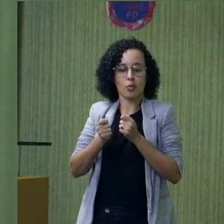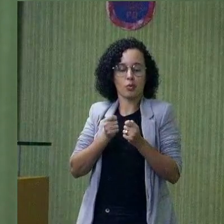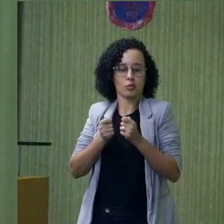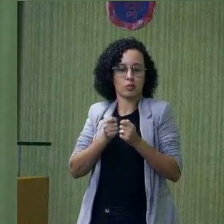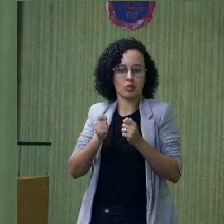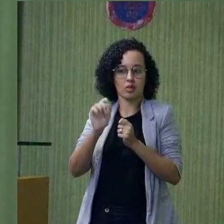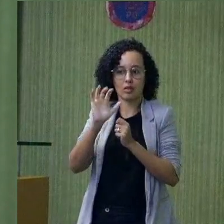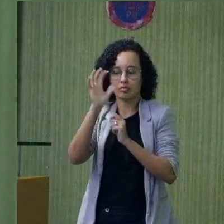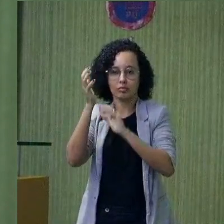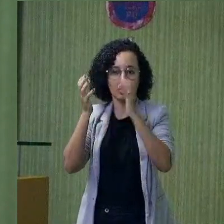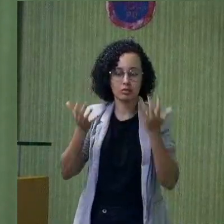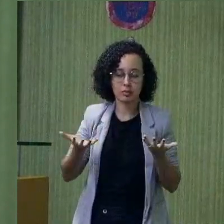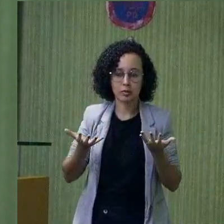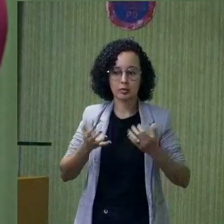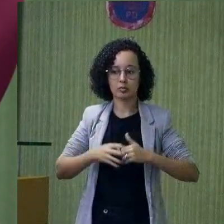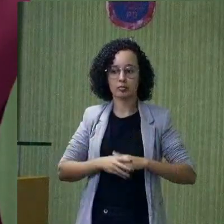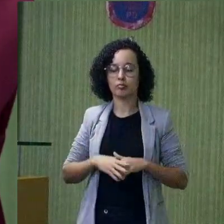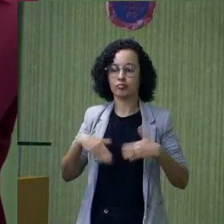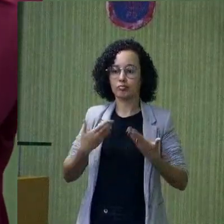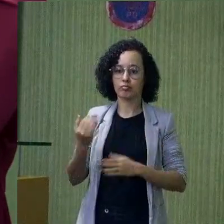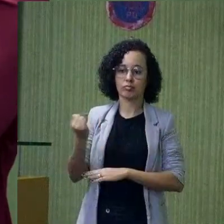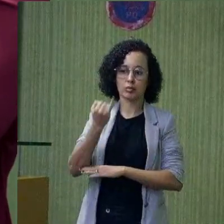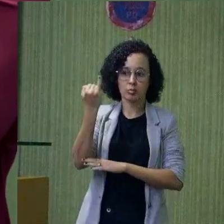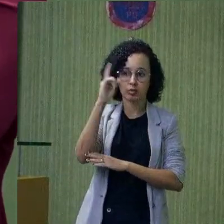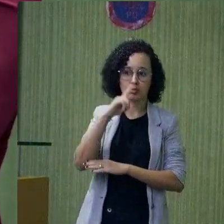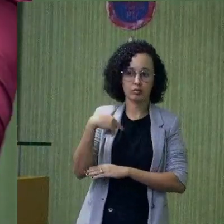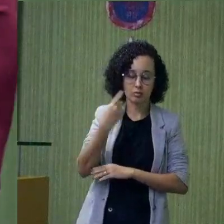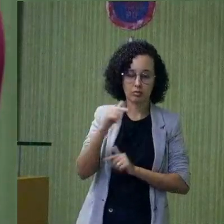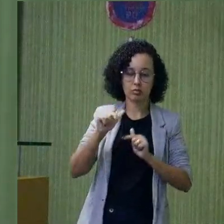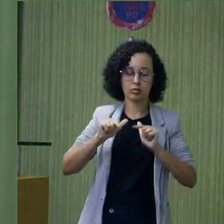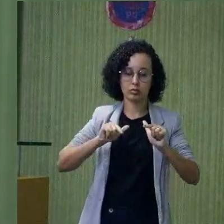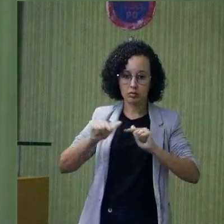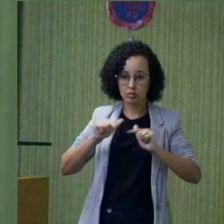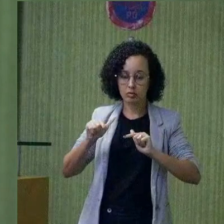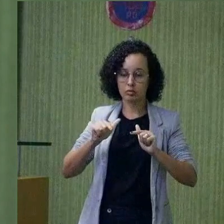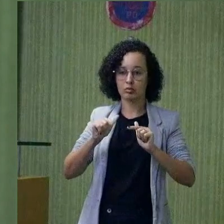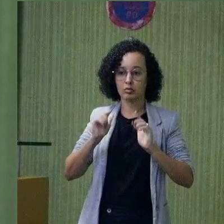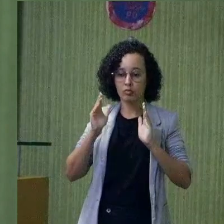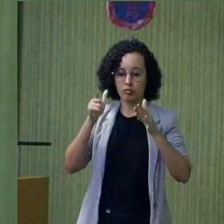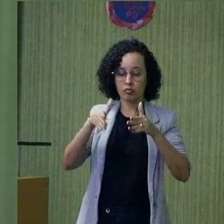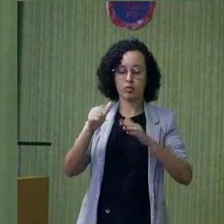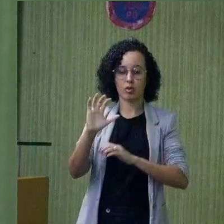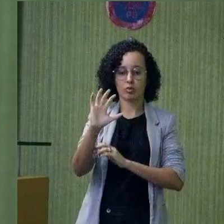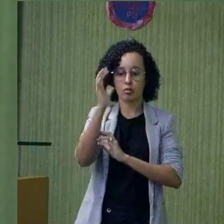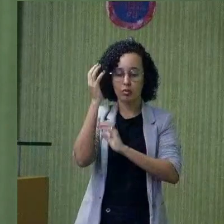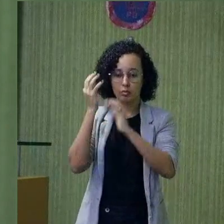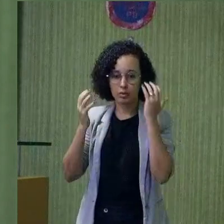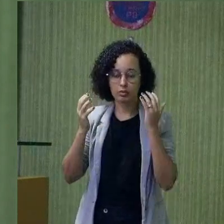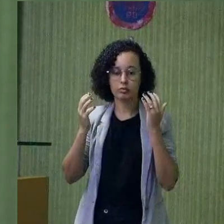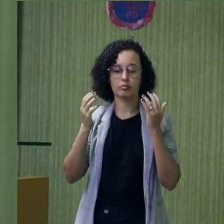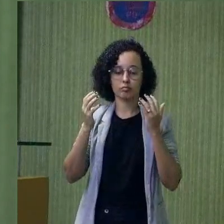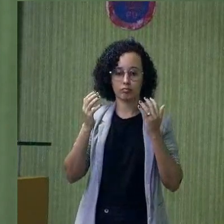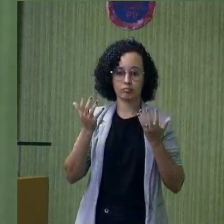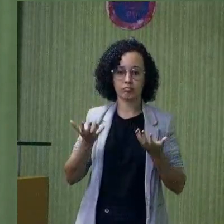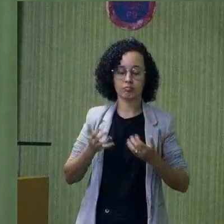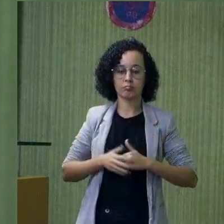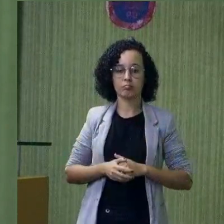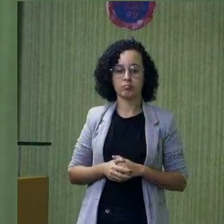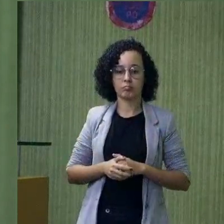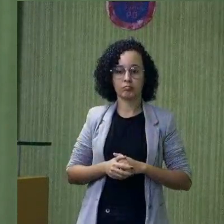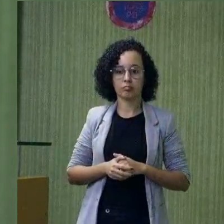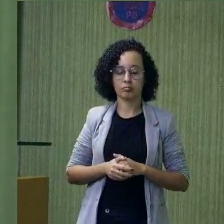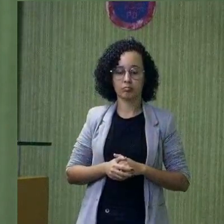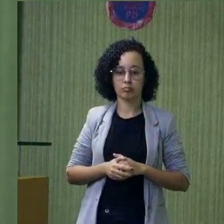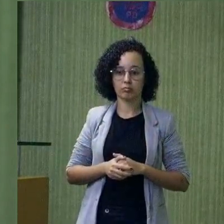natureza então a importância de nós trabalharmos né A questão ambiental está aí caindo de madura é um recado que